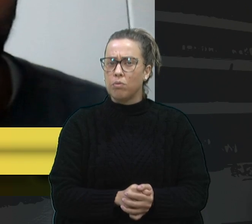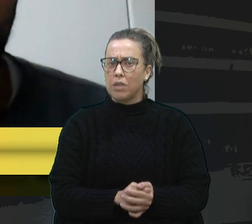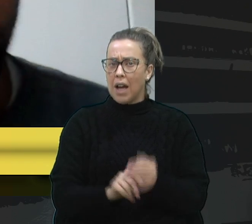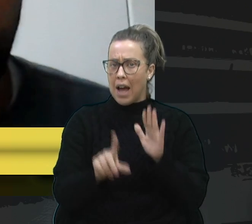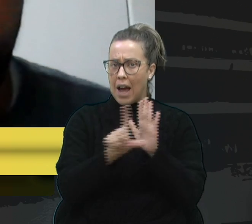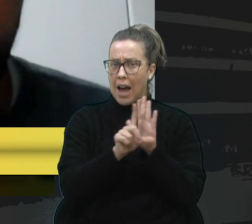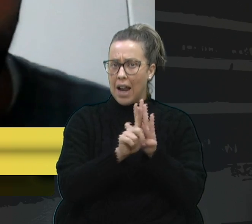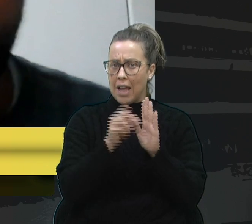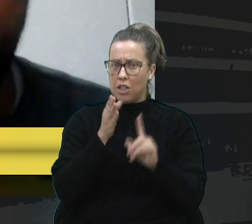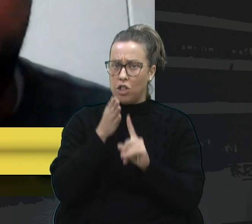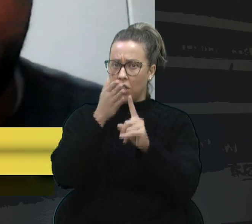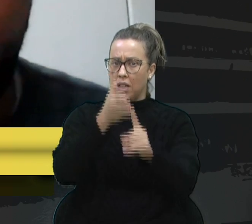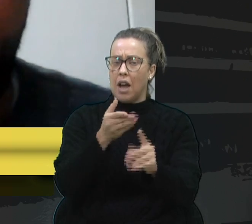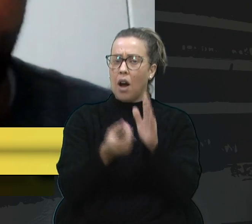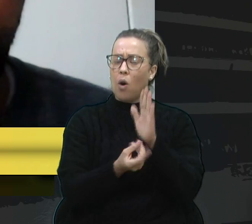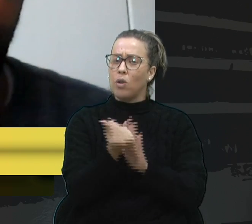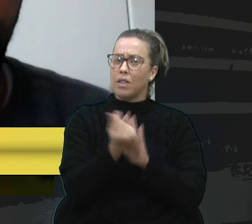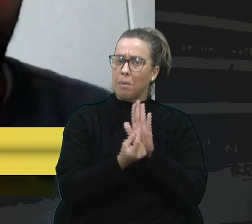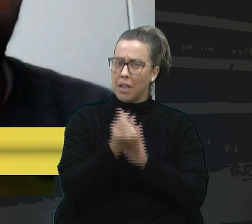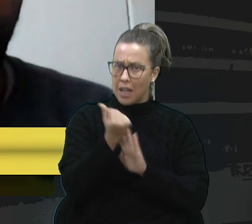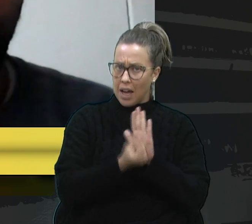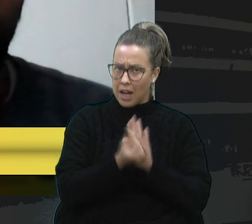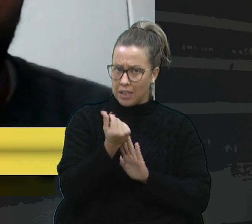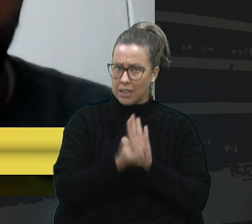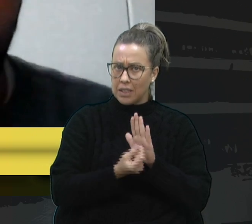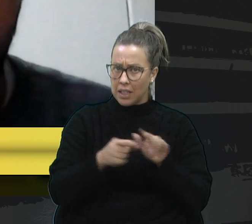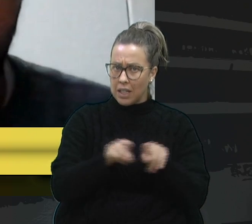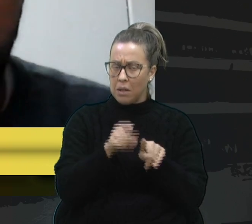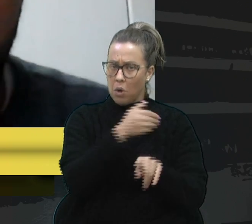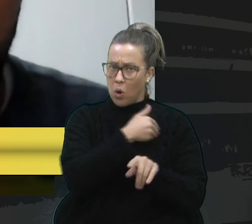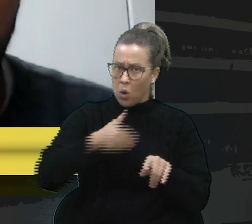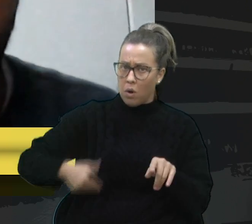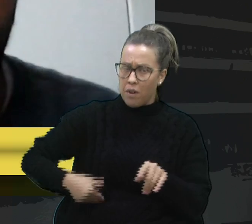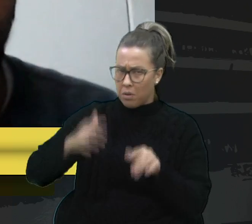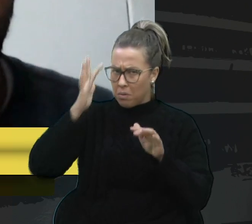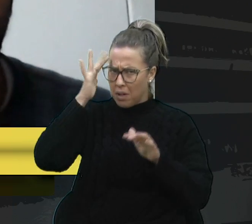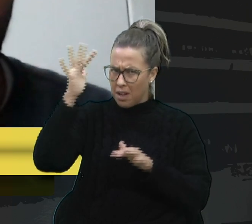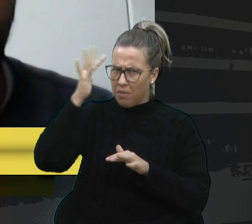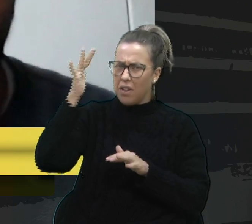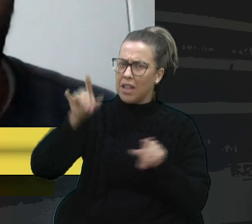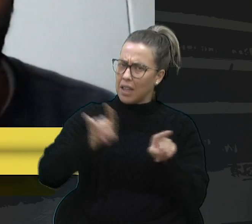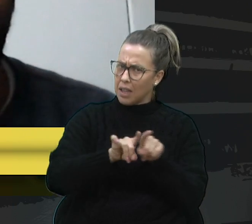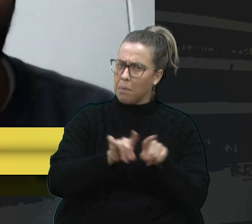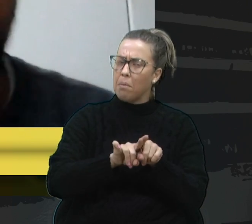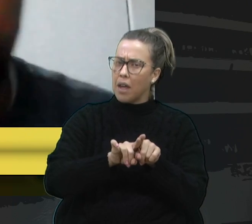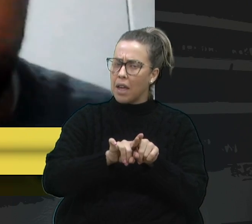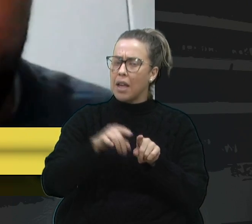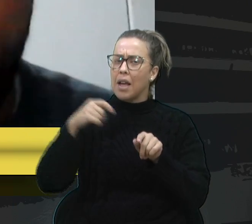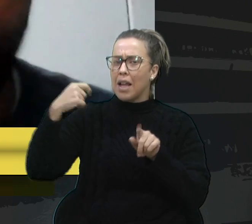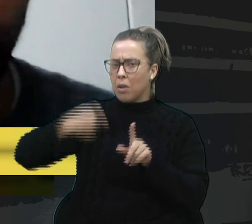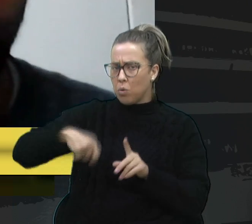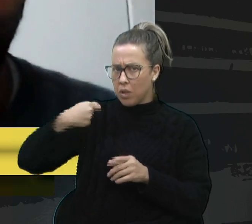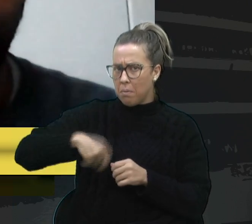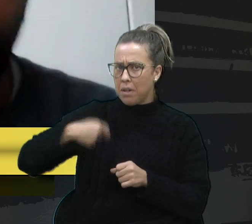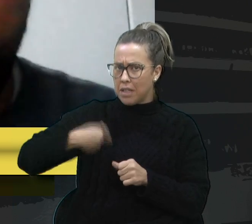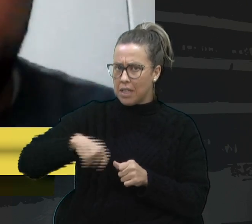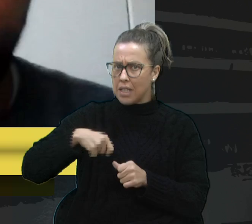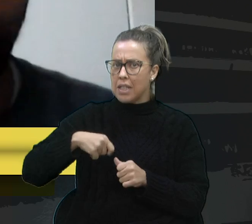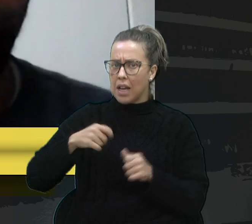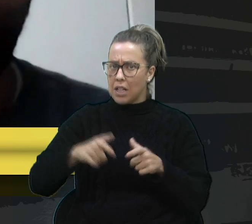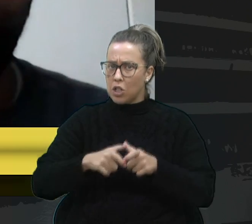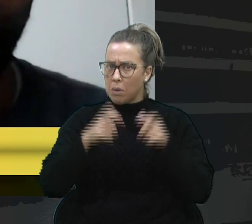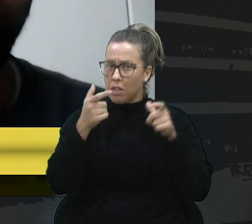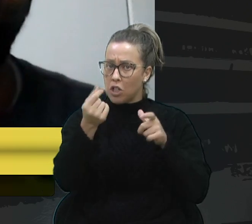de diretrizes orçamentárias, e que o governo reflita sobre isso também, ou seja, da necessidade de ampliação